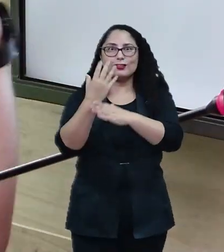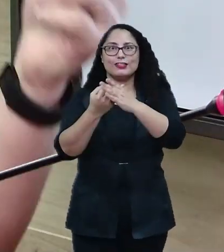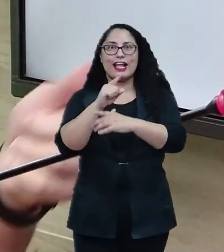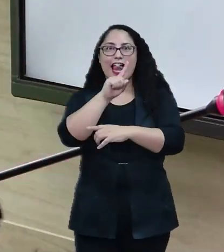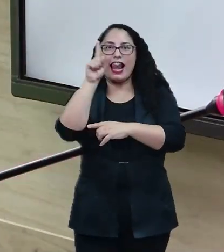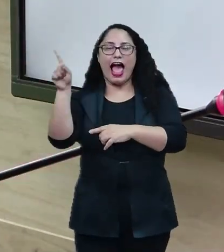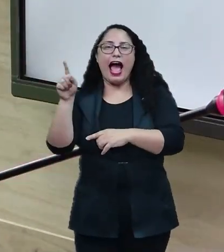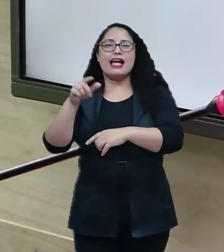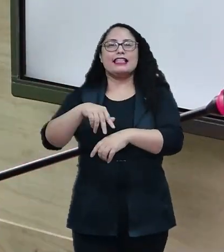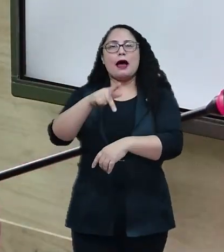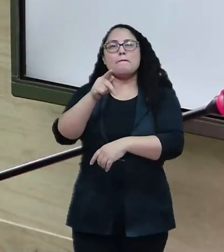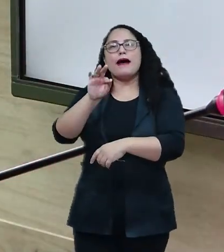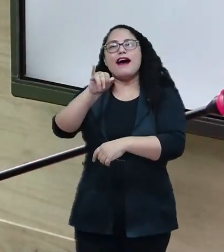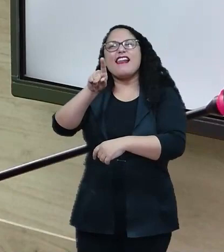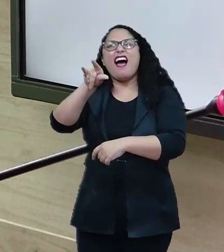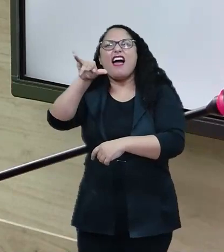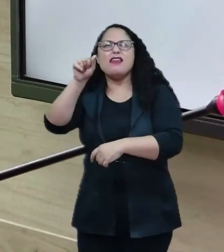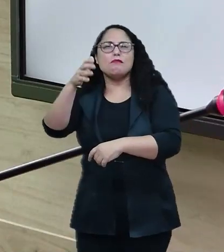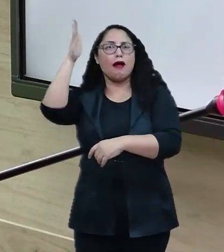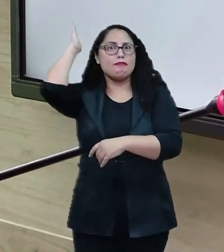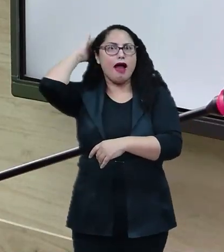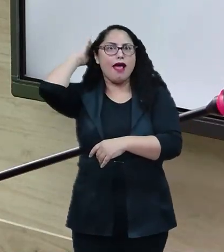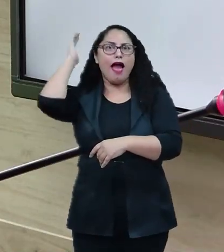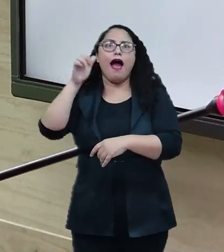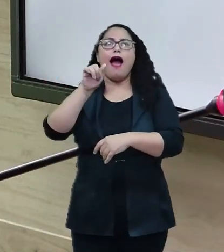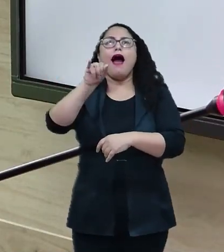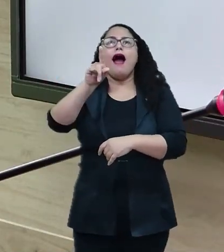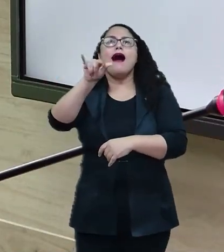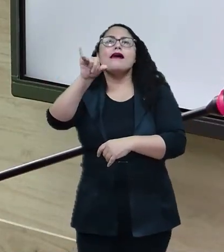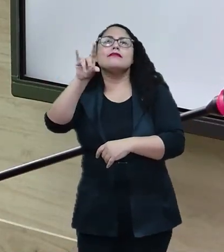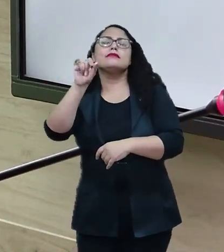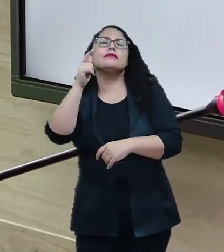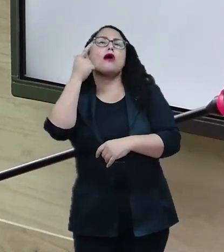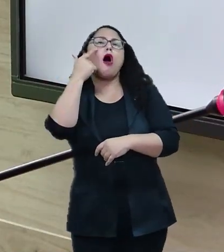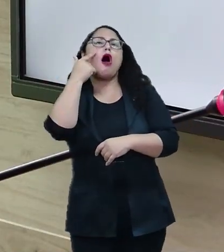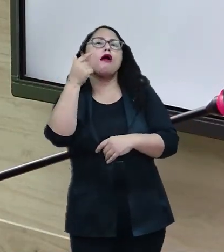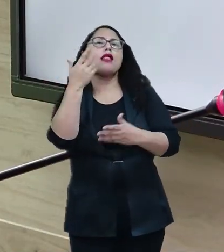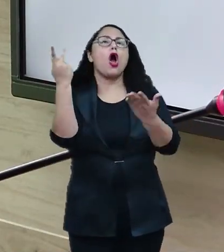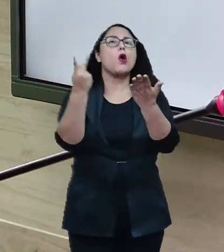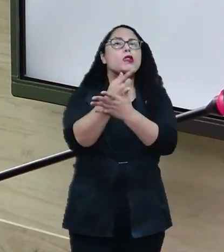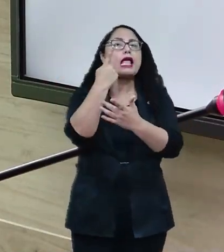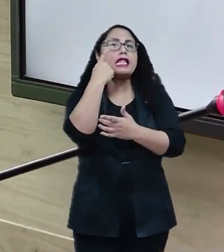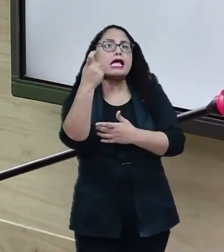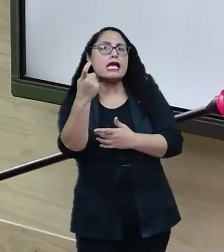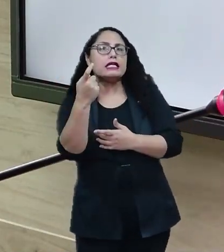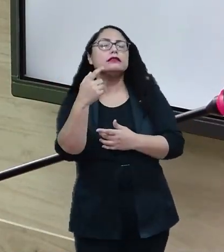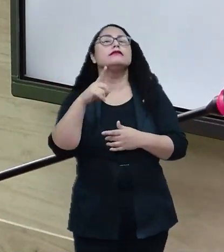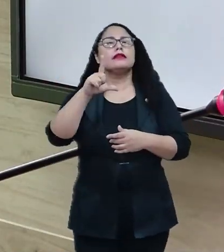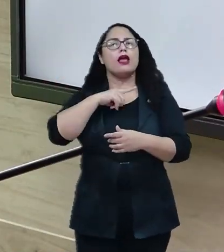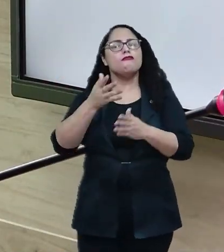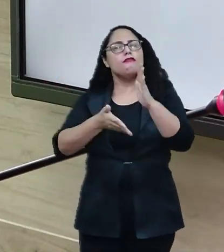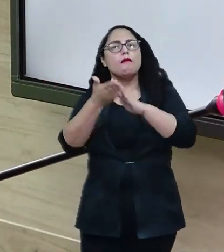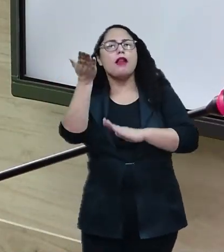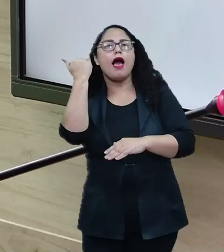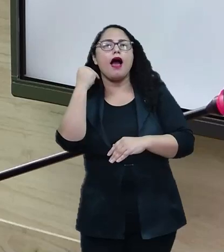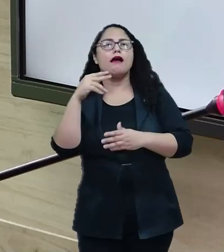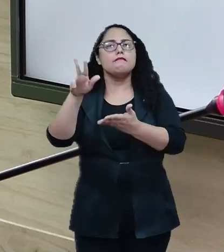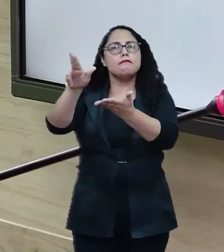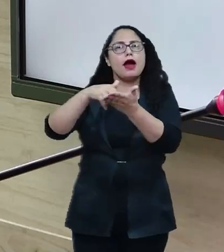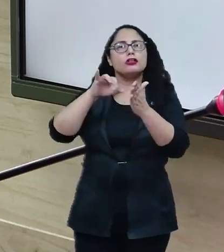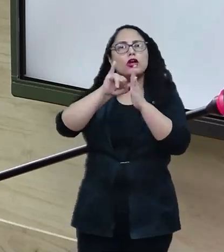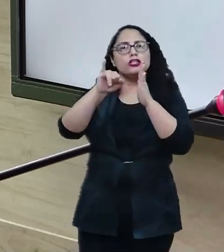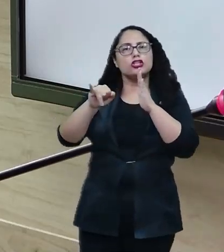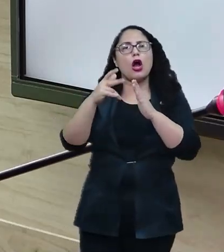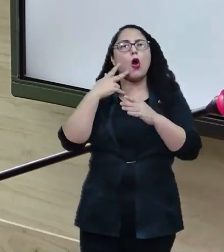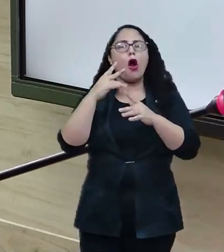lá na Paraíba, a colega lá, Mônica, Anderson, aconteceu isso, está acontecendo isso aqui, você tem interesse? Aí tem, vamos lá. Aí já me passa o edital,